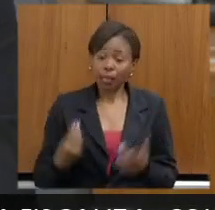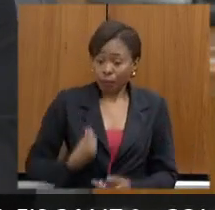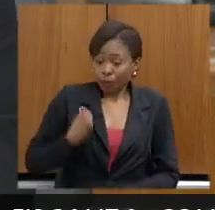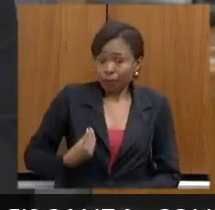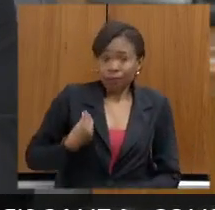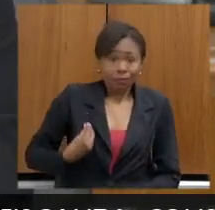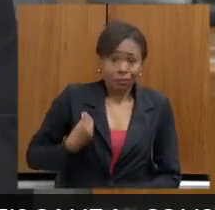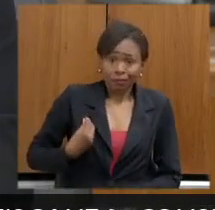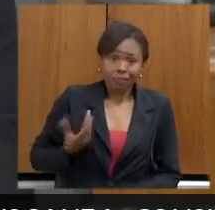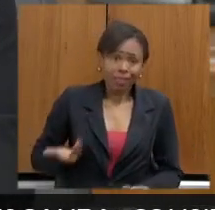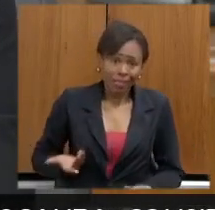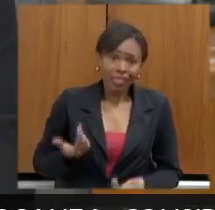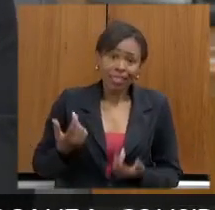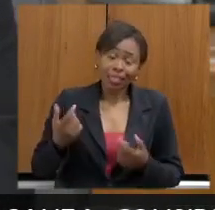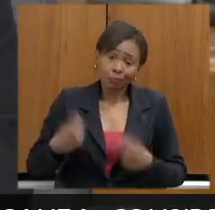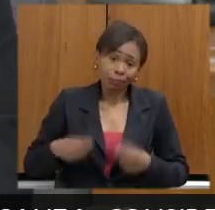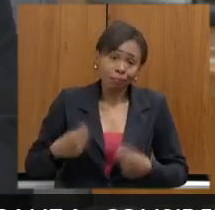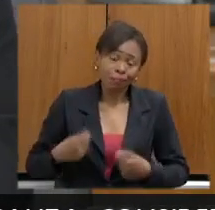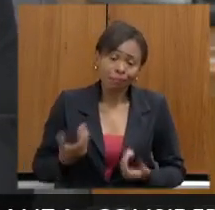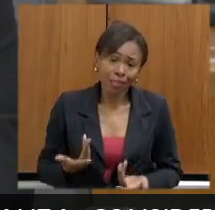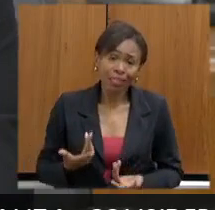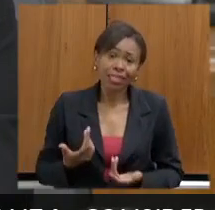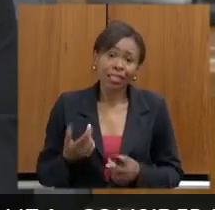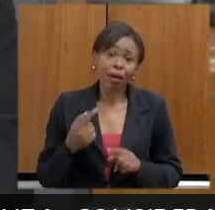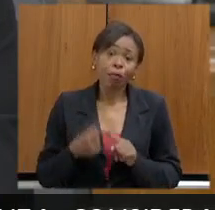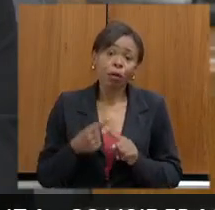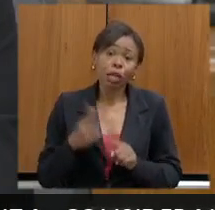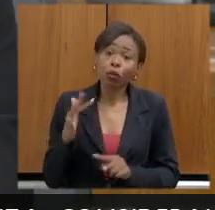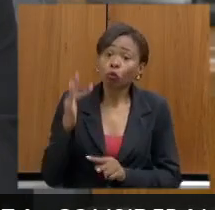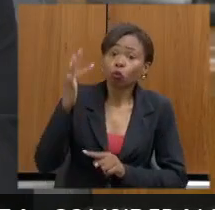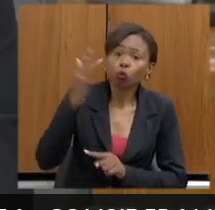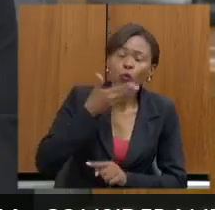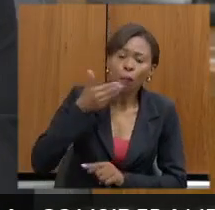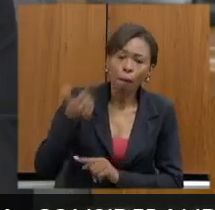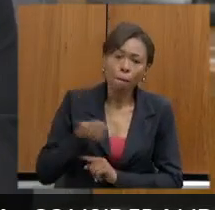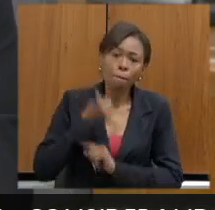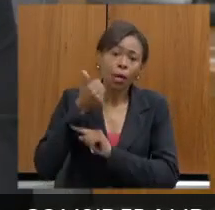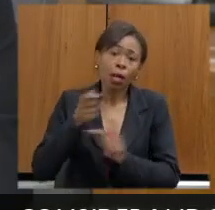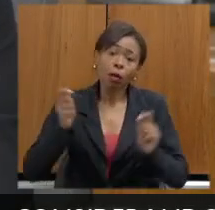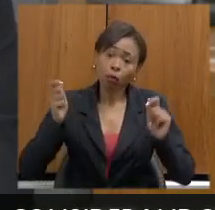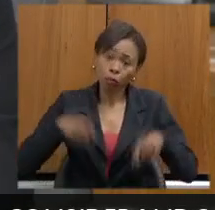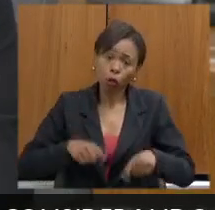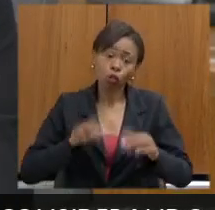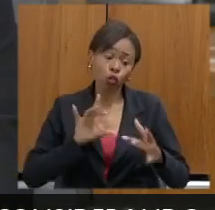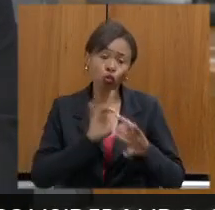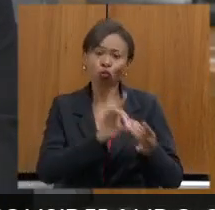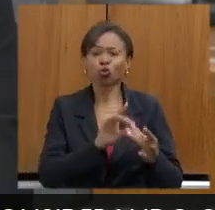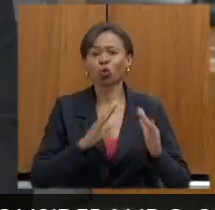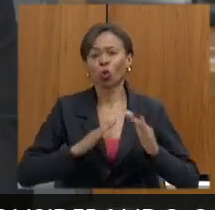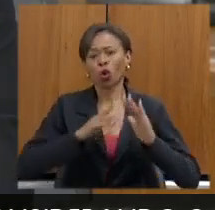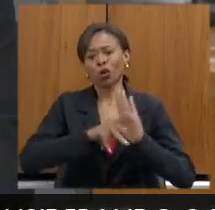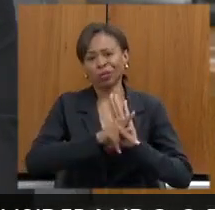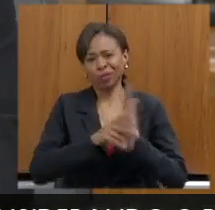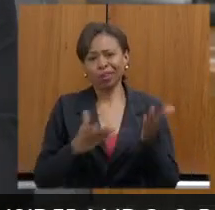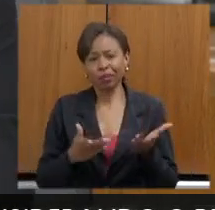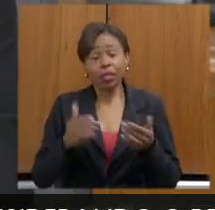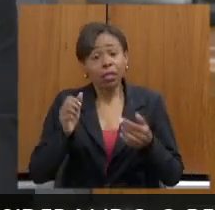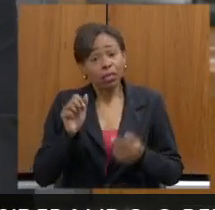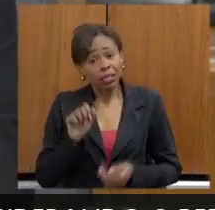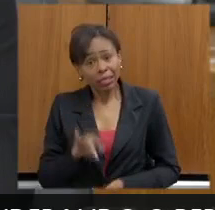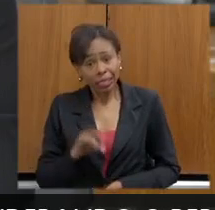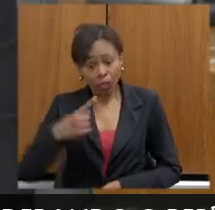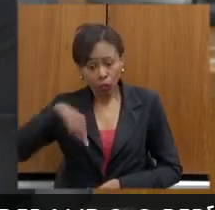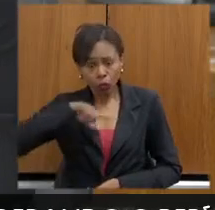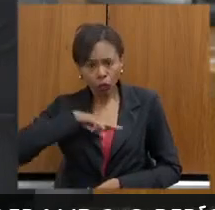você empresa você vai enfrentar eles a fim de conseguir um futuro melhor consolidando seu patrimônio então uma vez que a gente